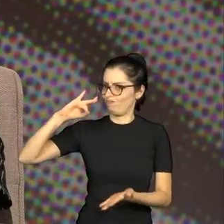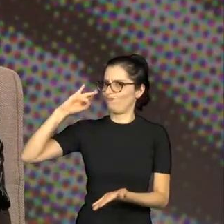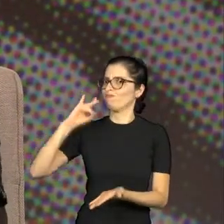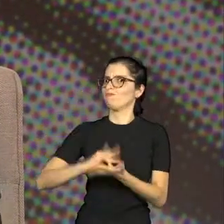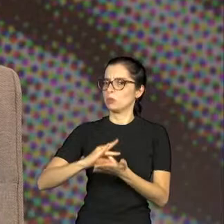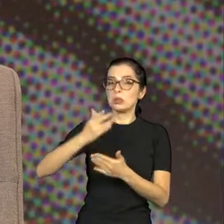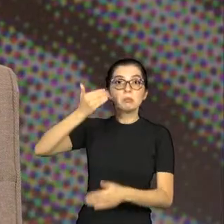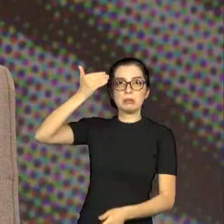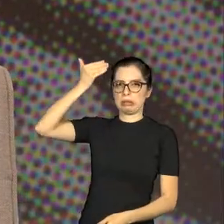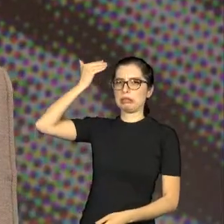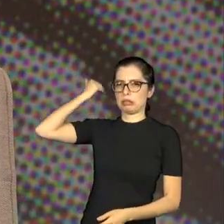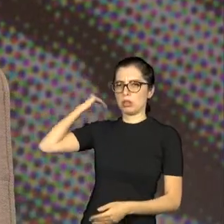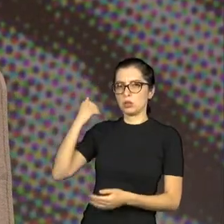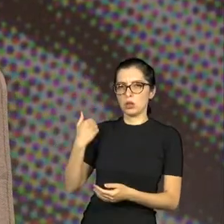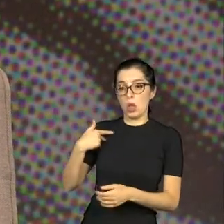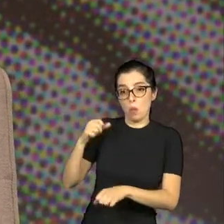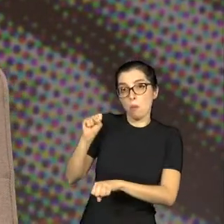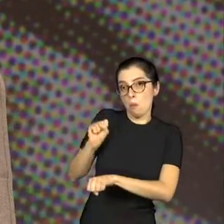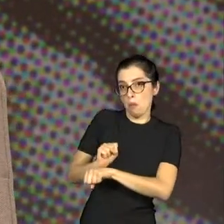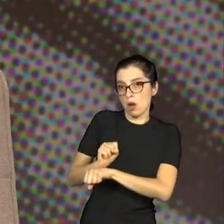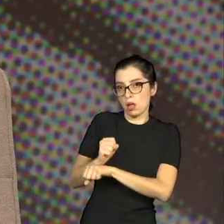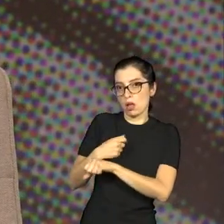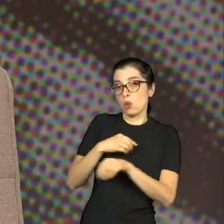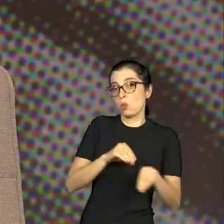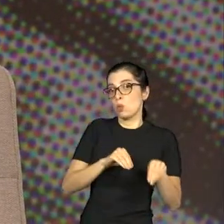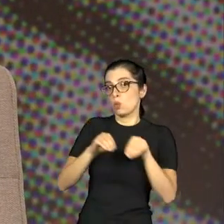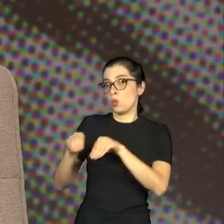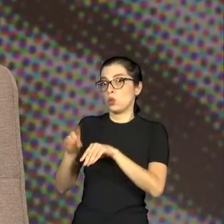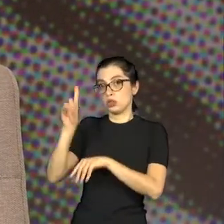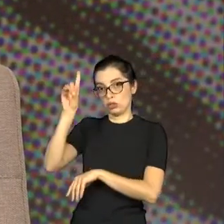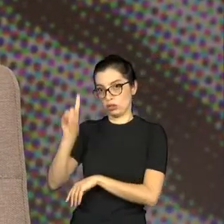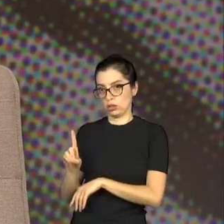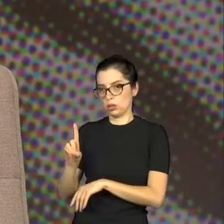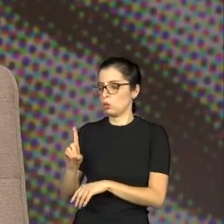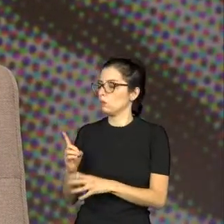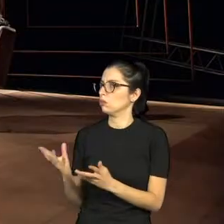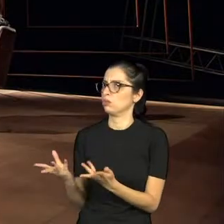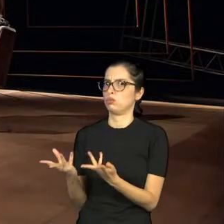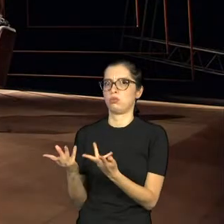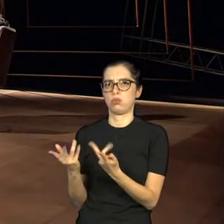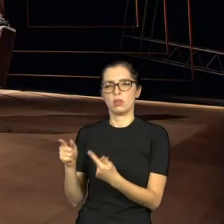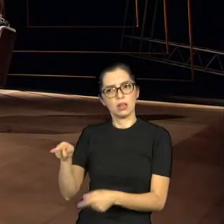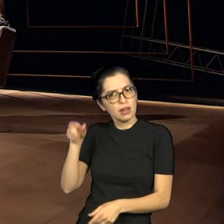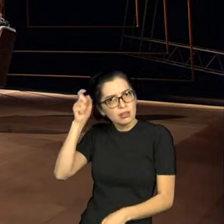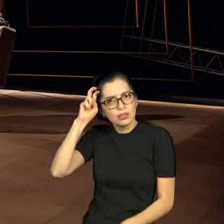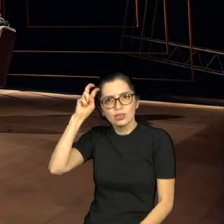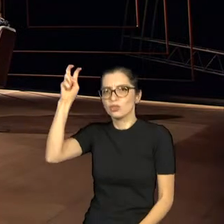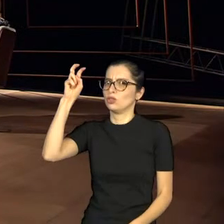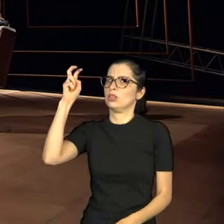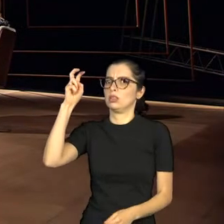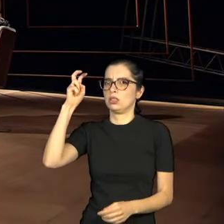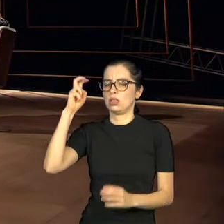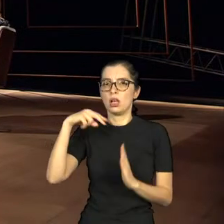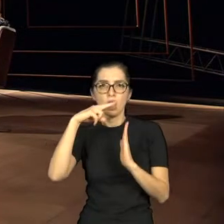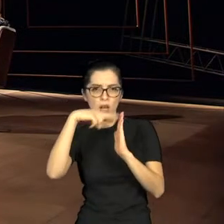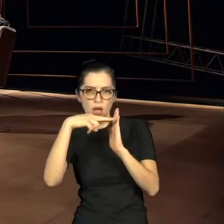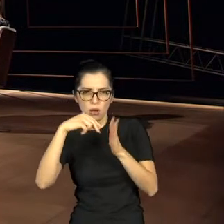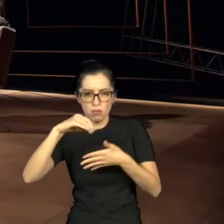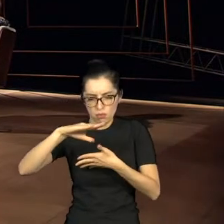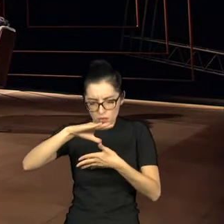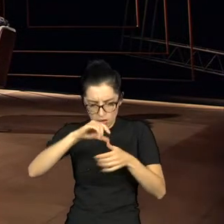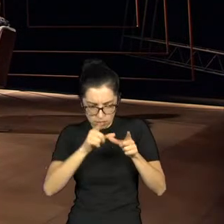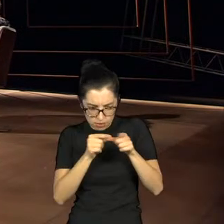mais há muito tempo, um grande dramaturgo, um grande diretor, ele era um sábio. E ele leu o seu mapa astral?